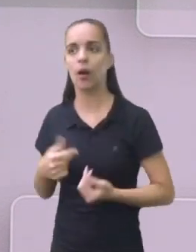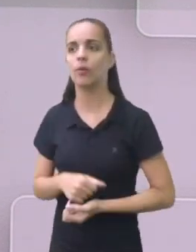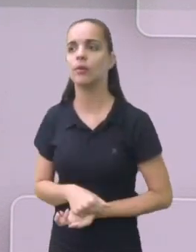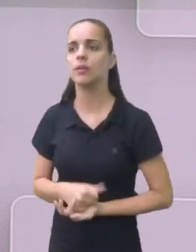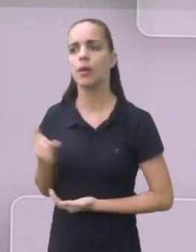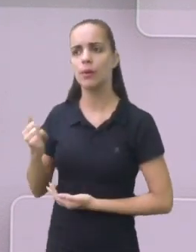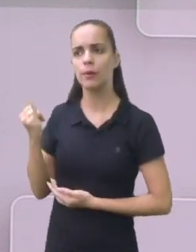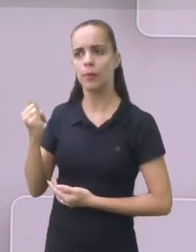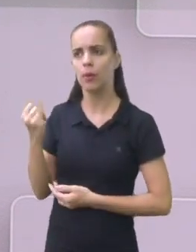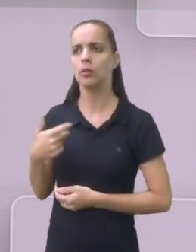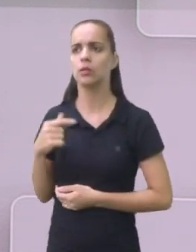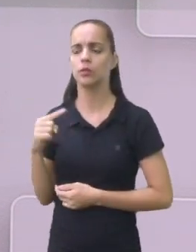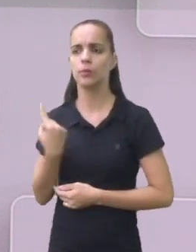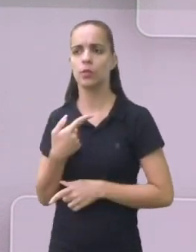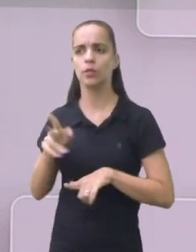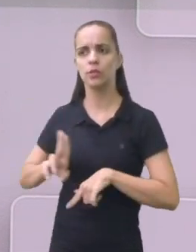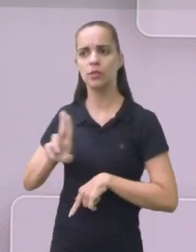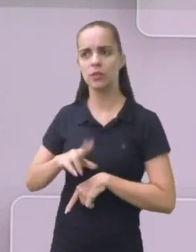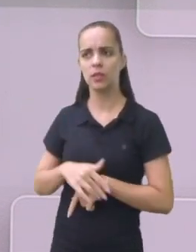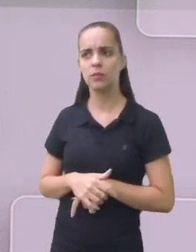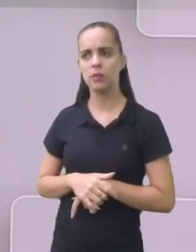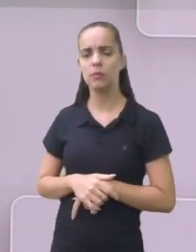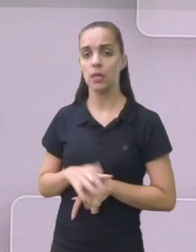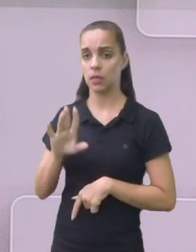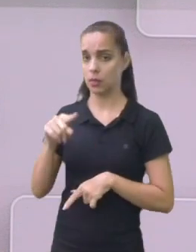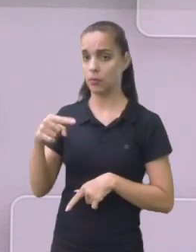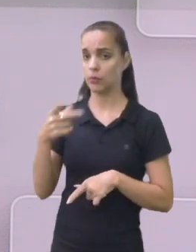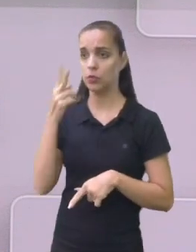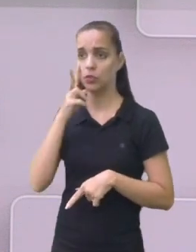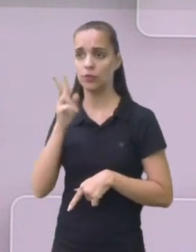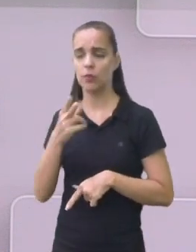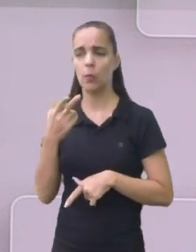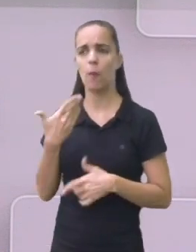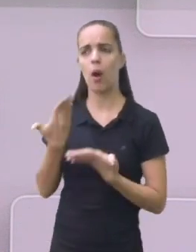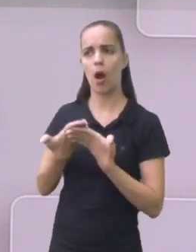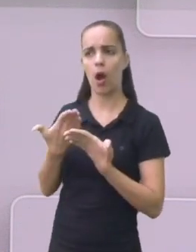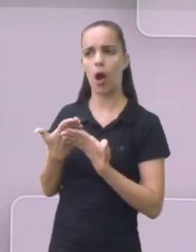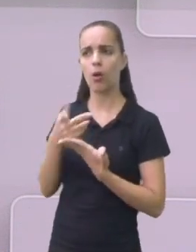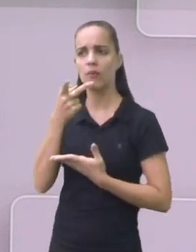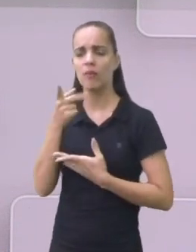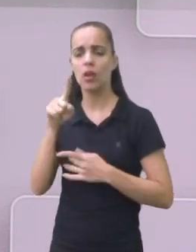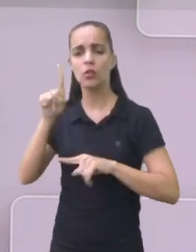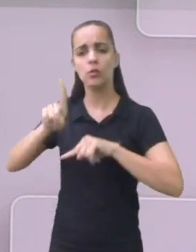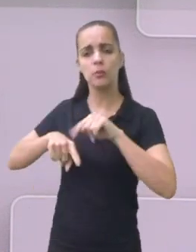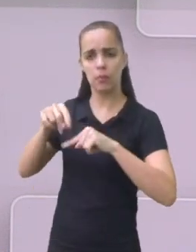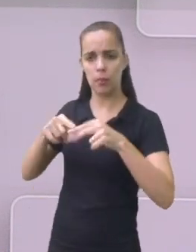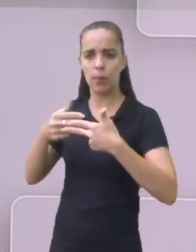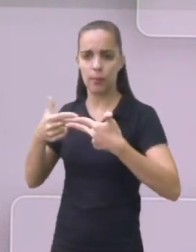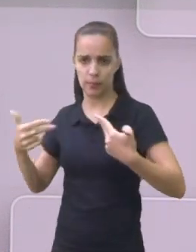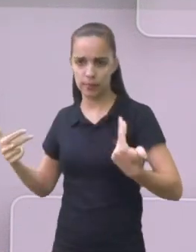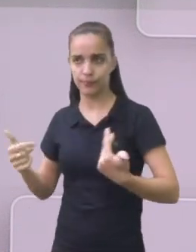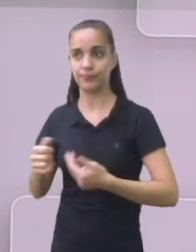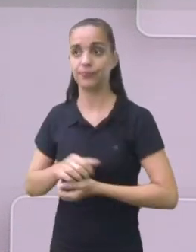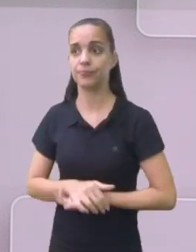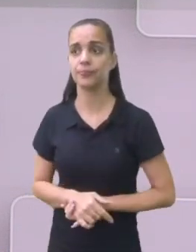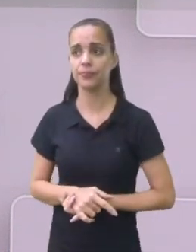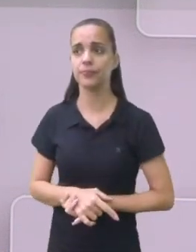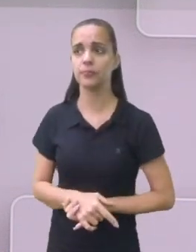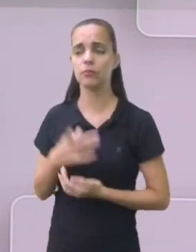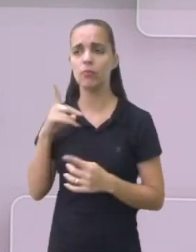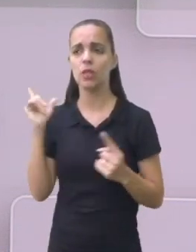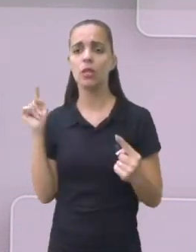tivemos outras aulas sobre matéria-prima e muita matéria-prima é retirada das